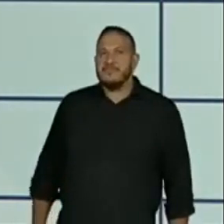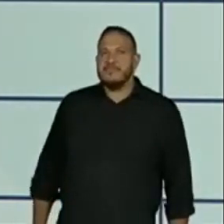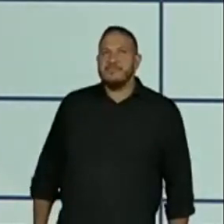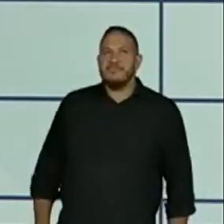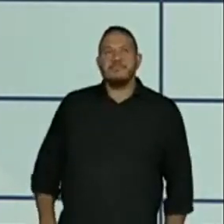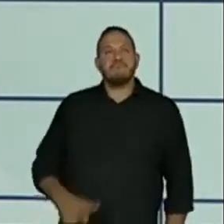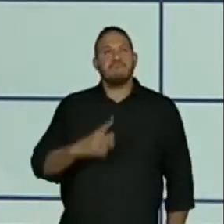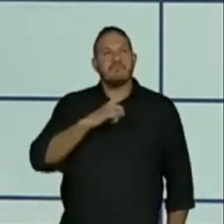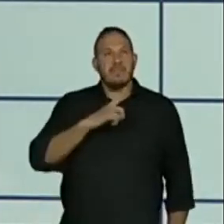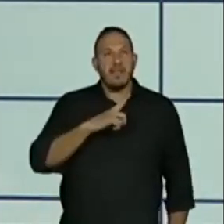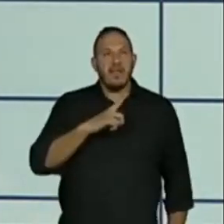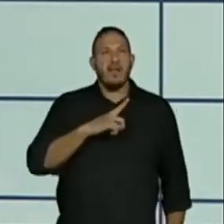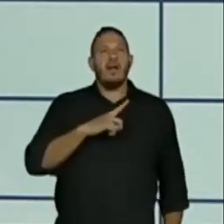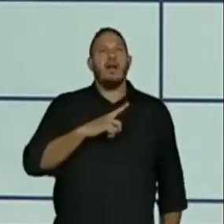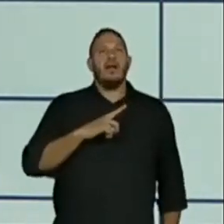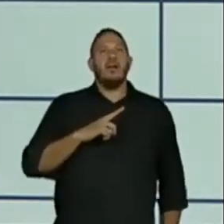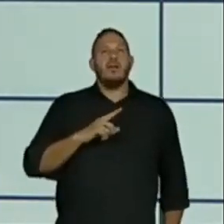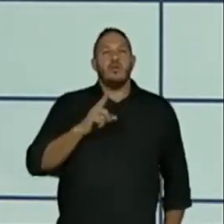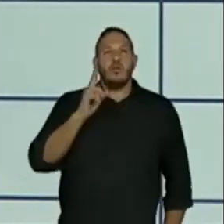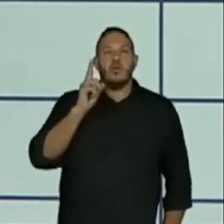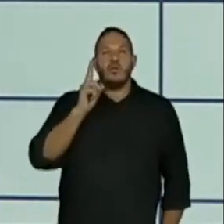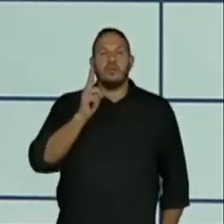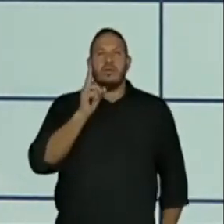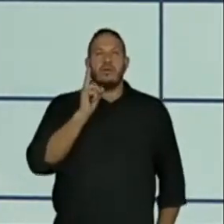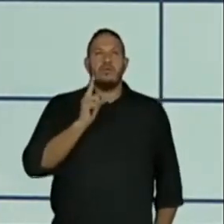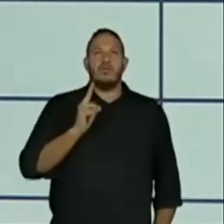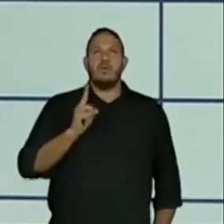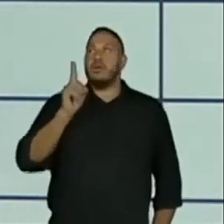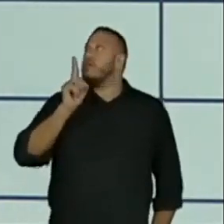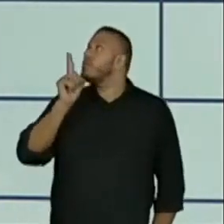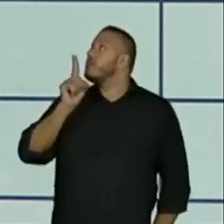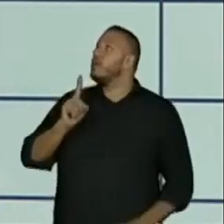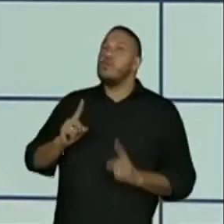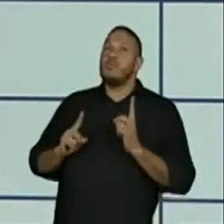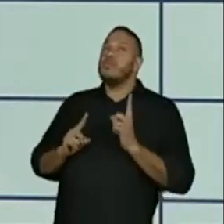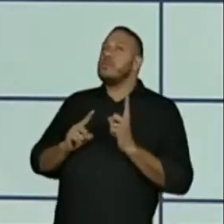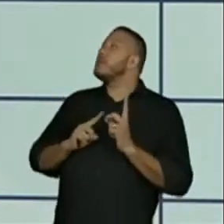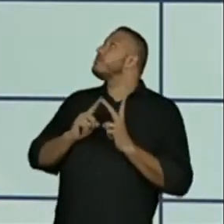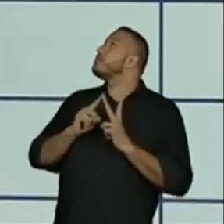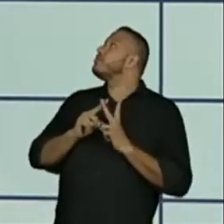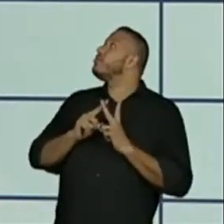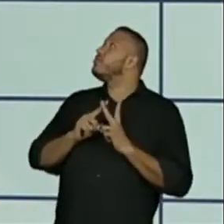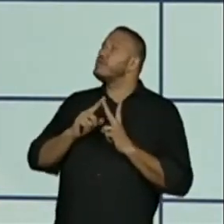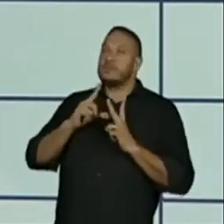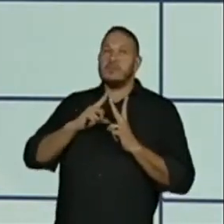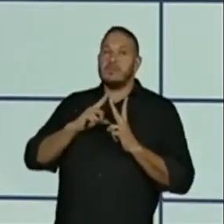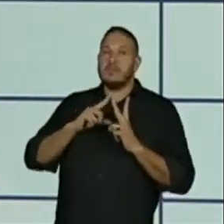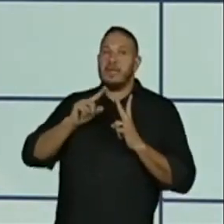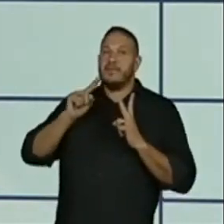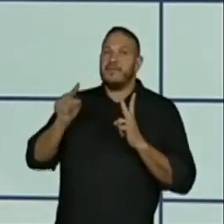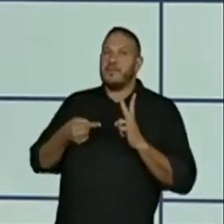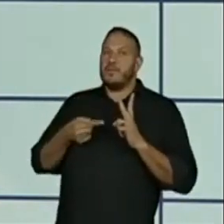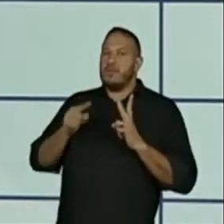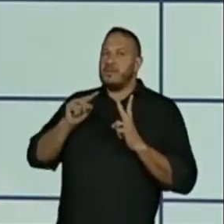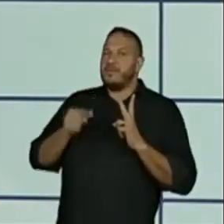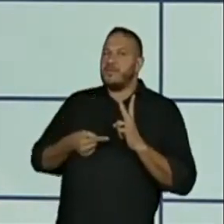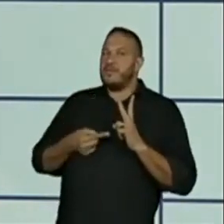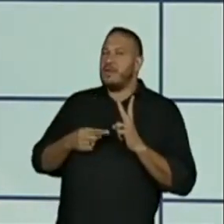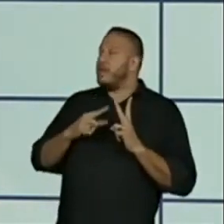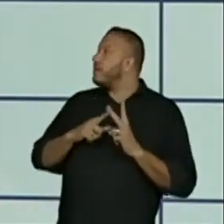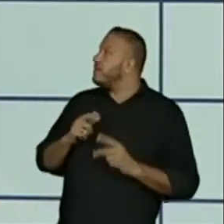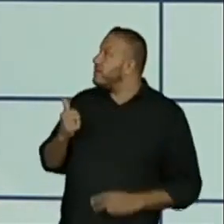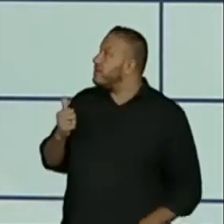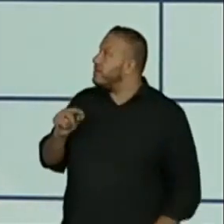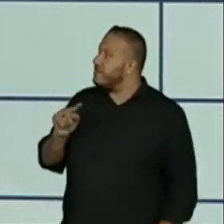Tenho aqui, conto 1, 2 casas e tenho a vírgula, não é? Então, conto 1, 2 casas e tenho uma vírgula